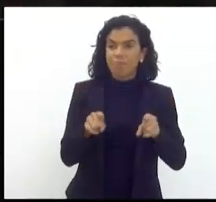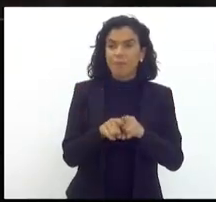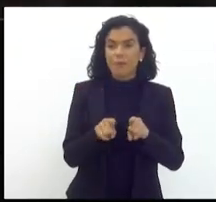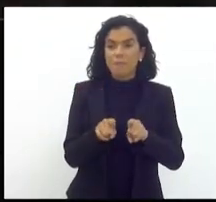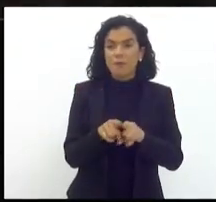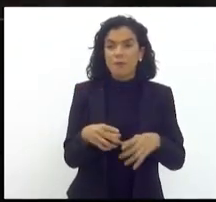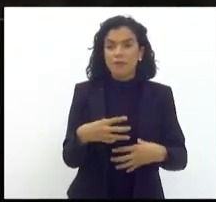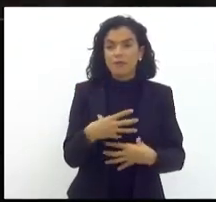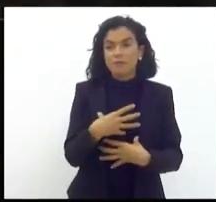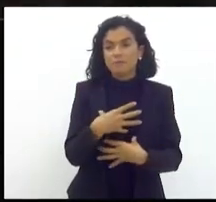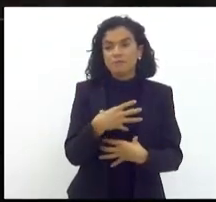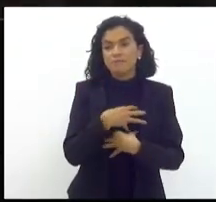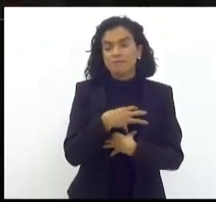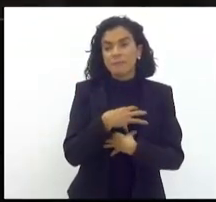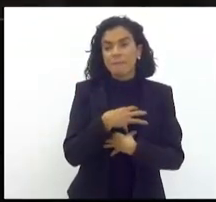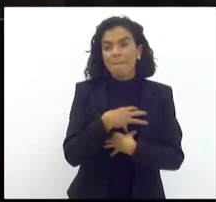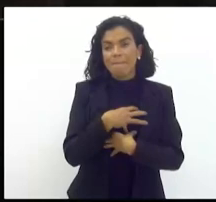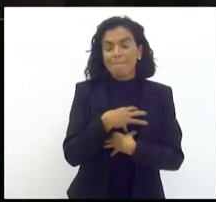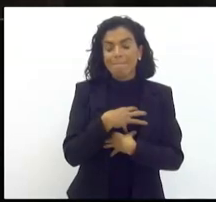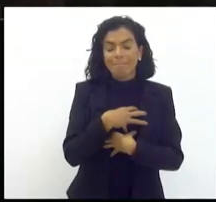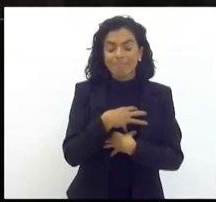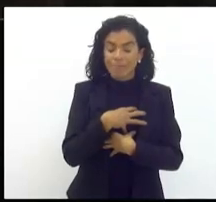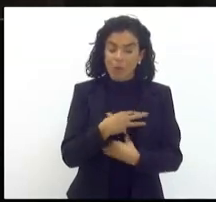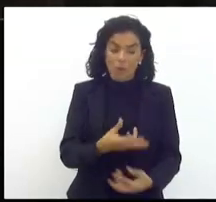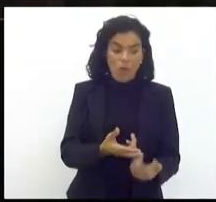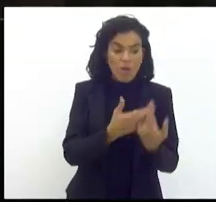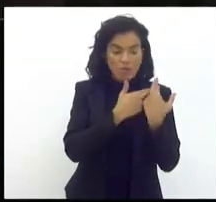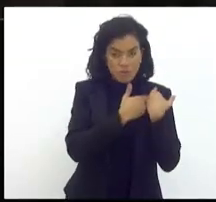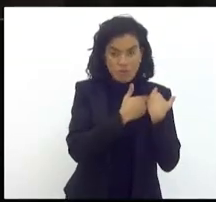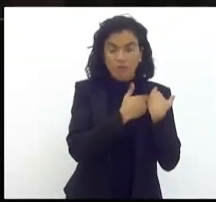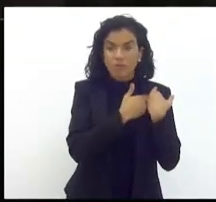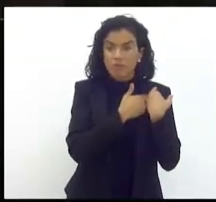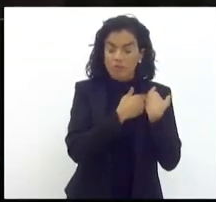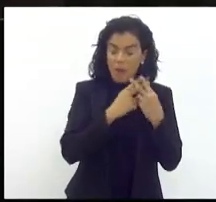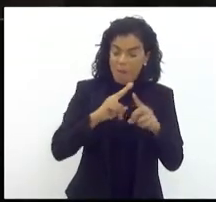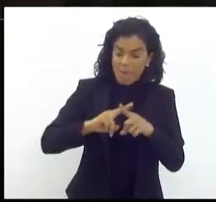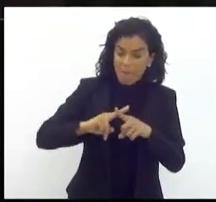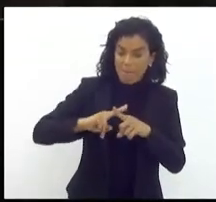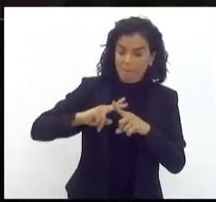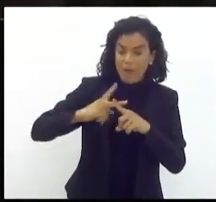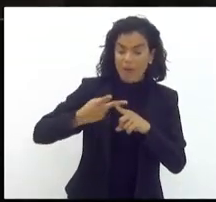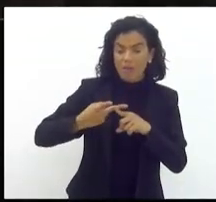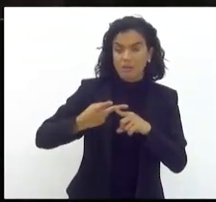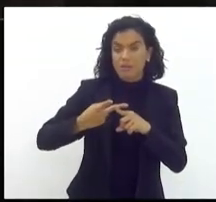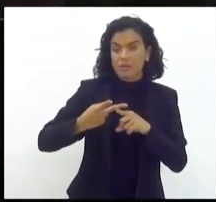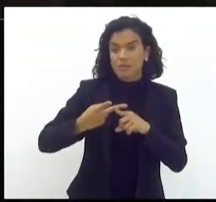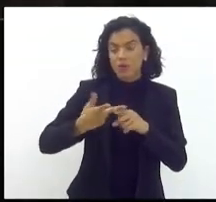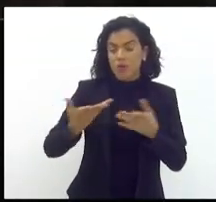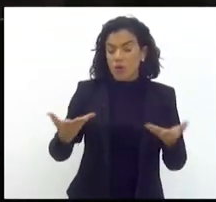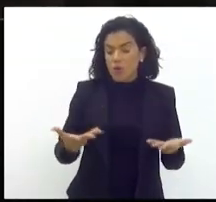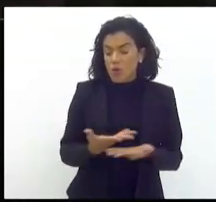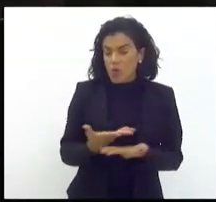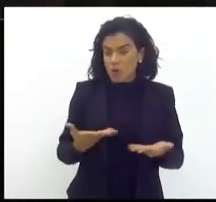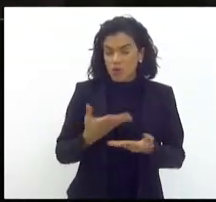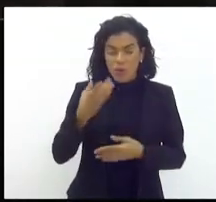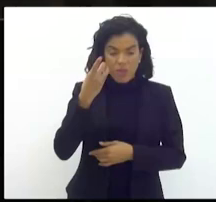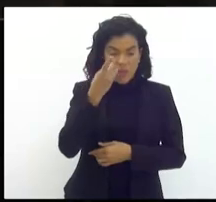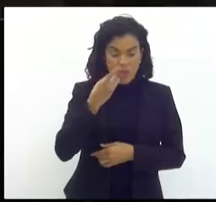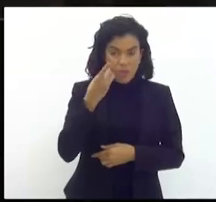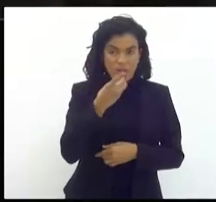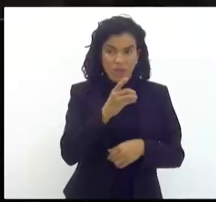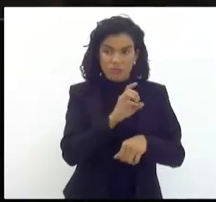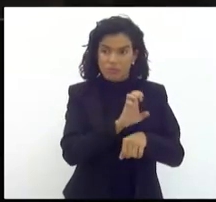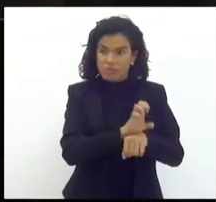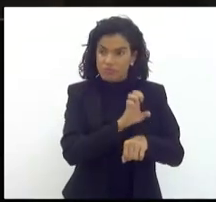me deixa também com responsabilidade redobrada e sendo hoje uma deputada estadual